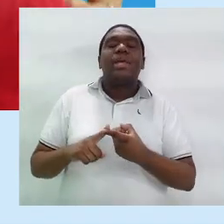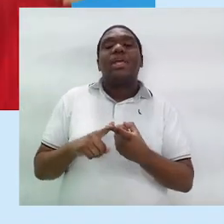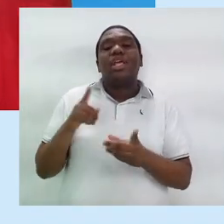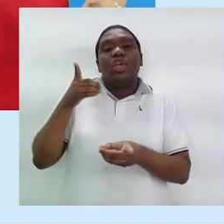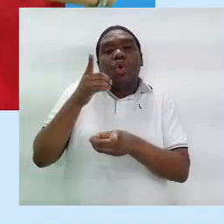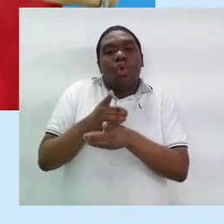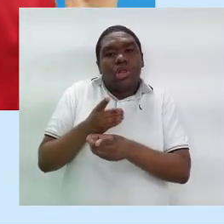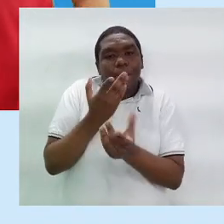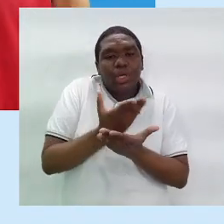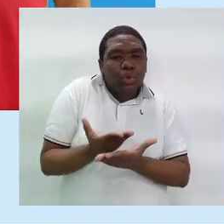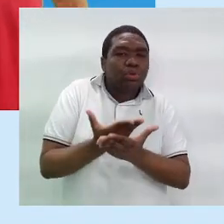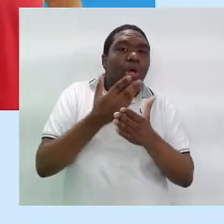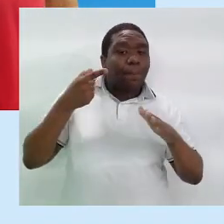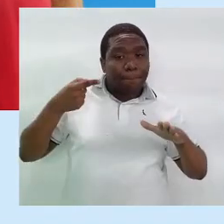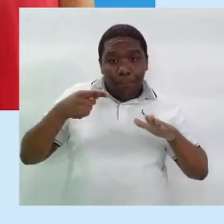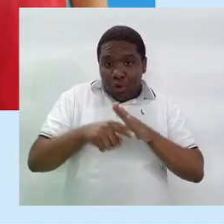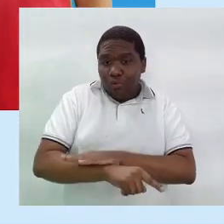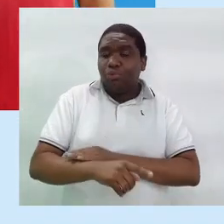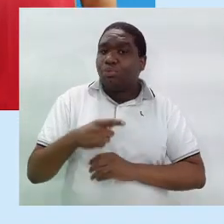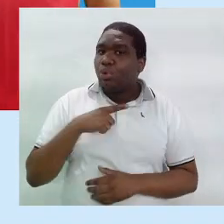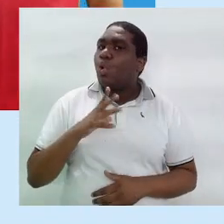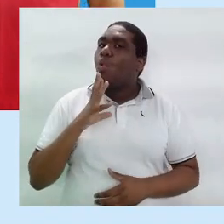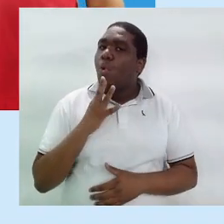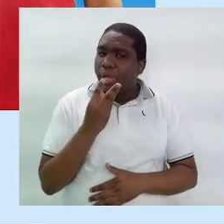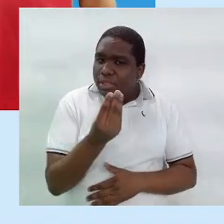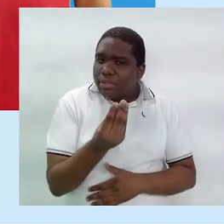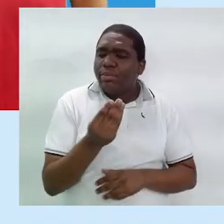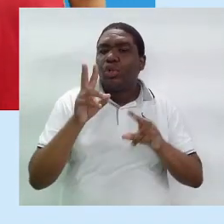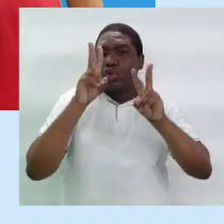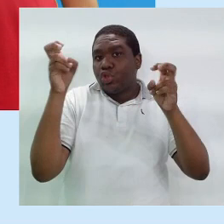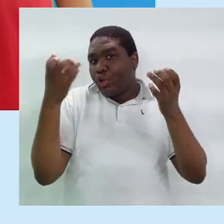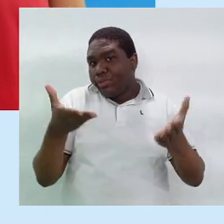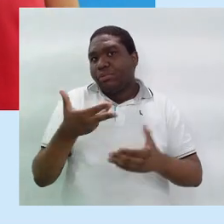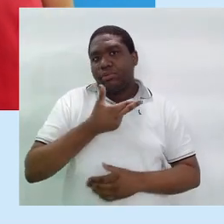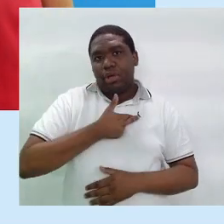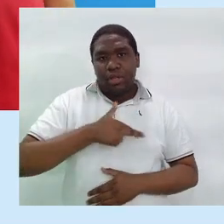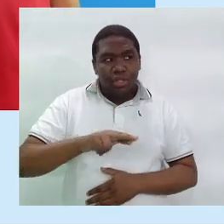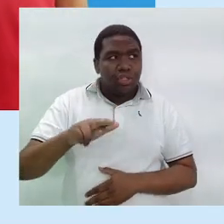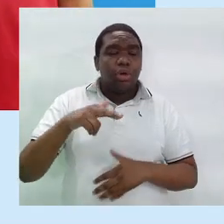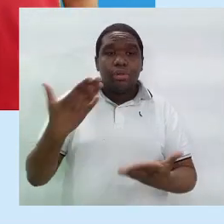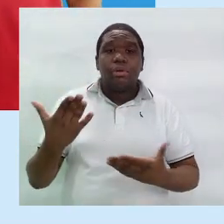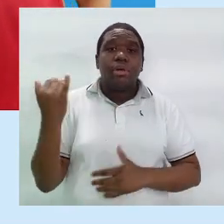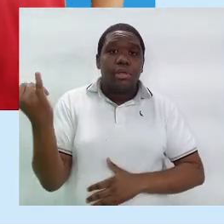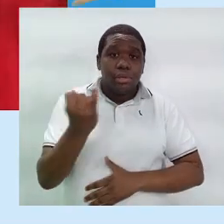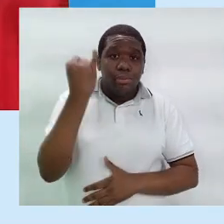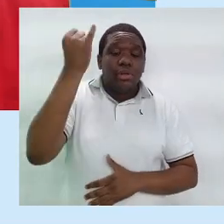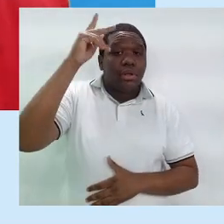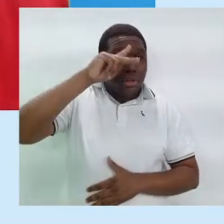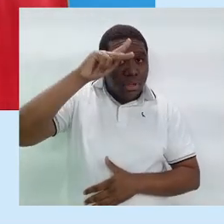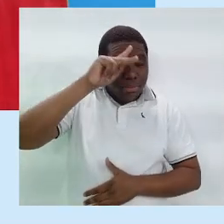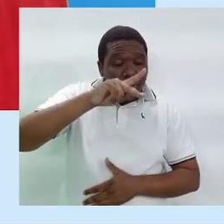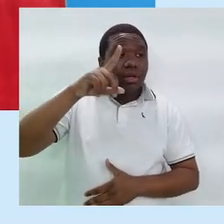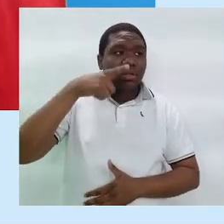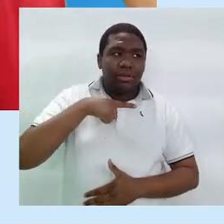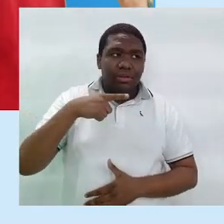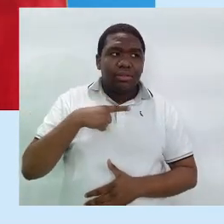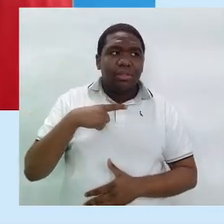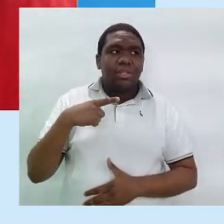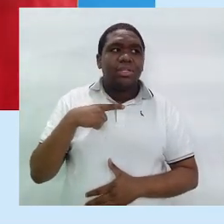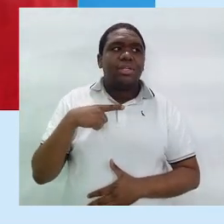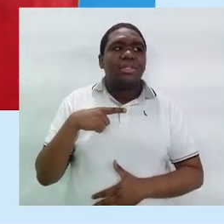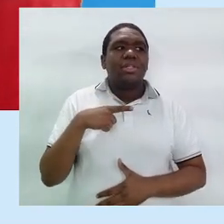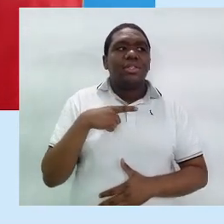estudar e aprofundar seus conhecimentos sobre a religião. Então é importante lembrar que eles se encontram